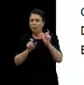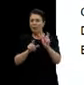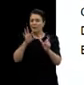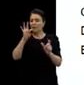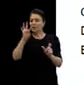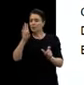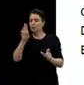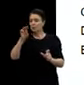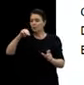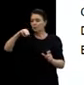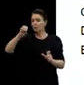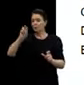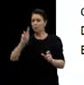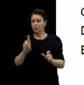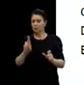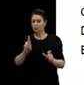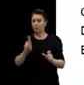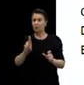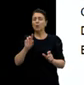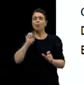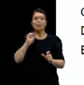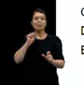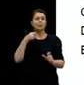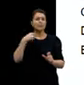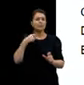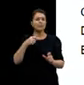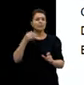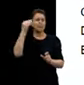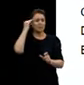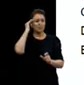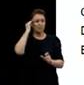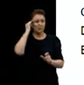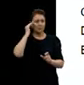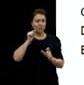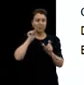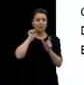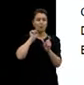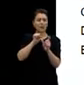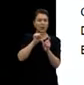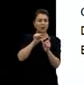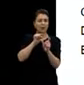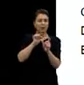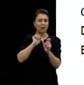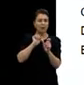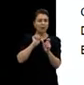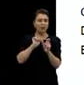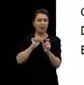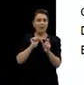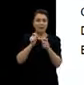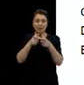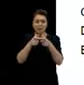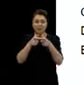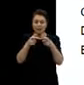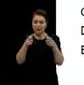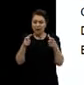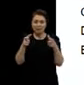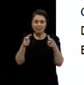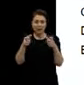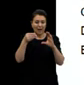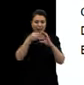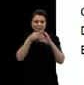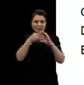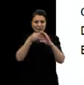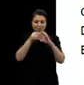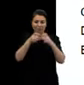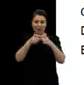nos vir à mente? Que um tumor é o quê? É o crescimento desordenado de uma célula.